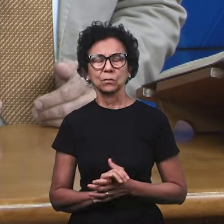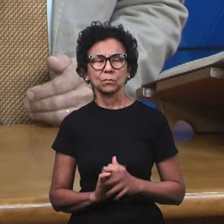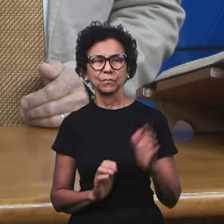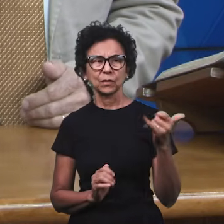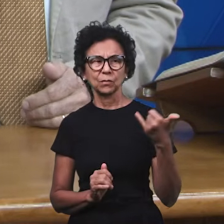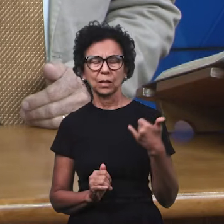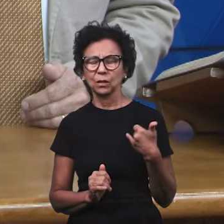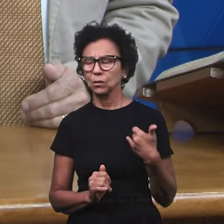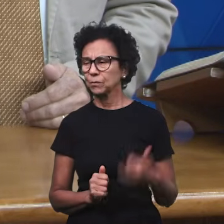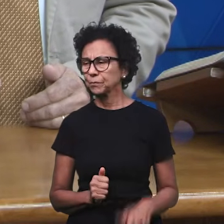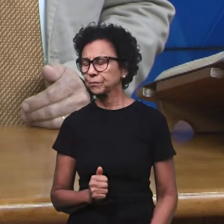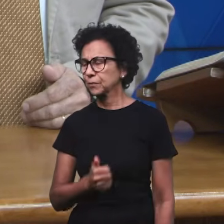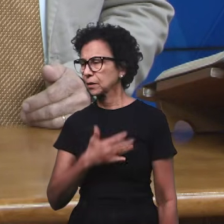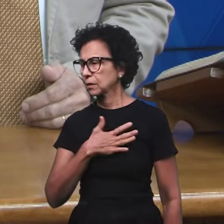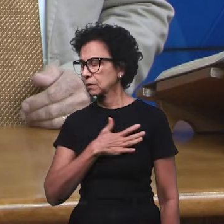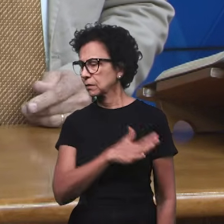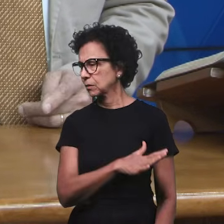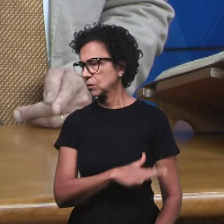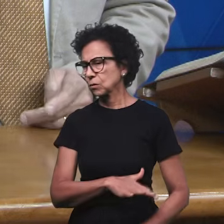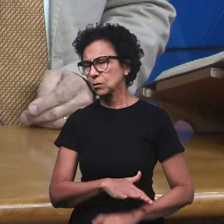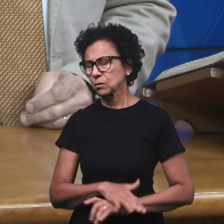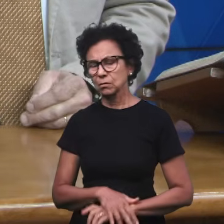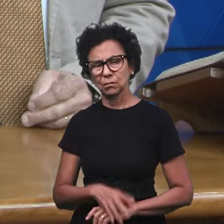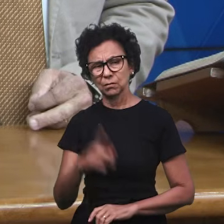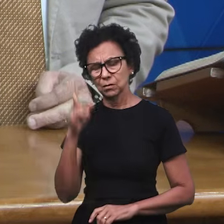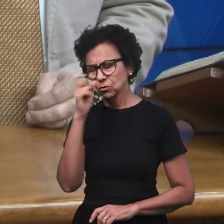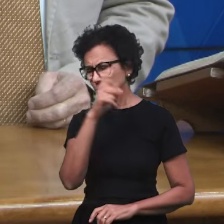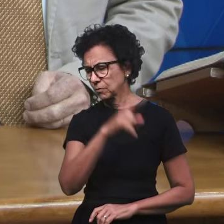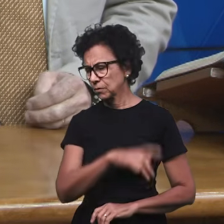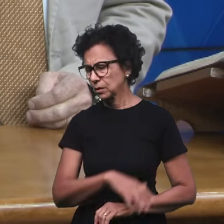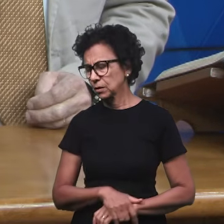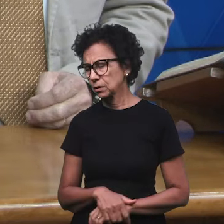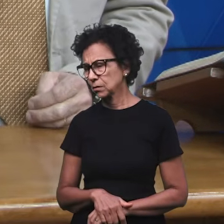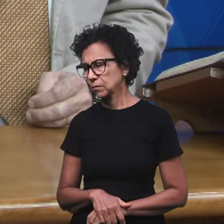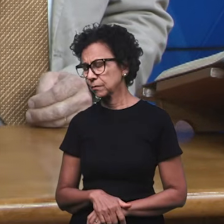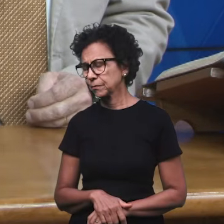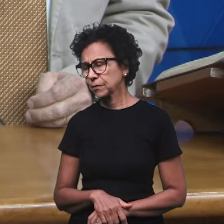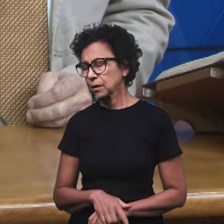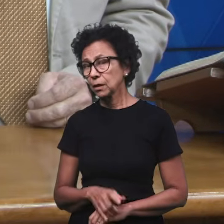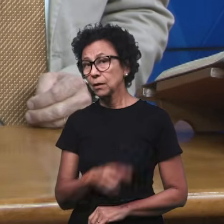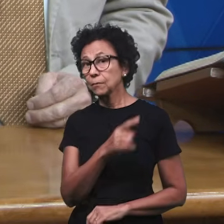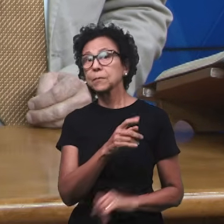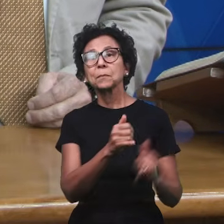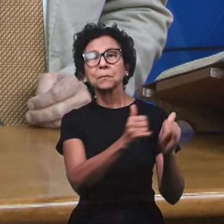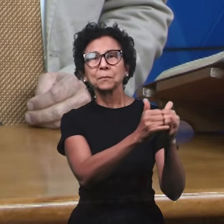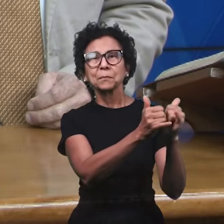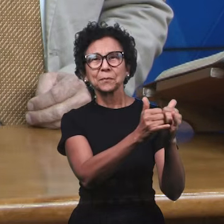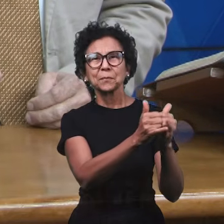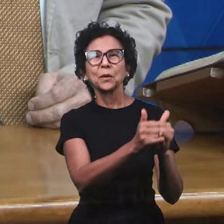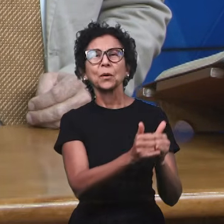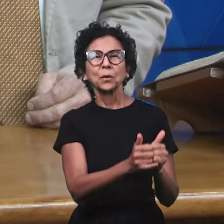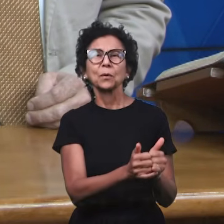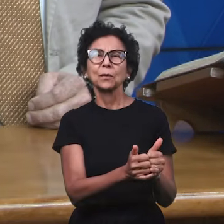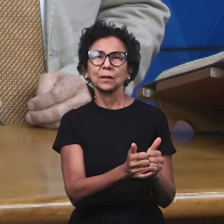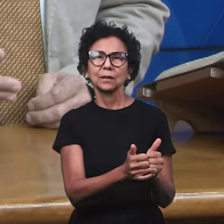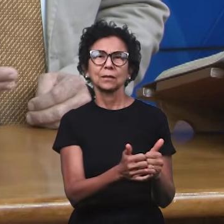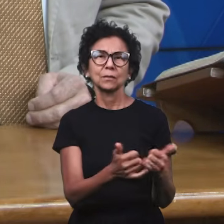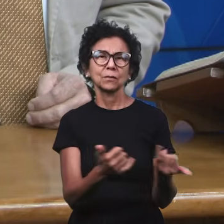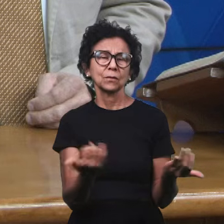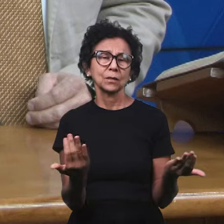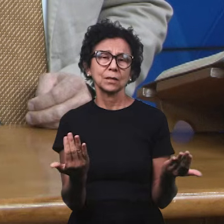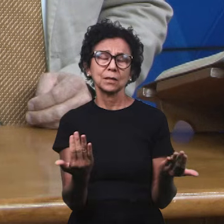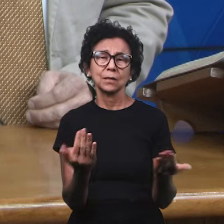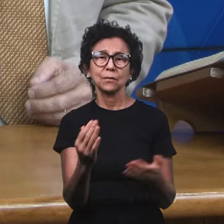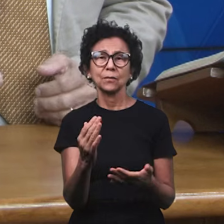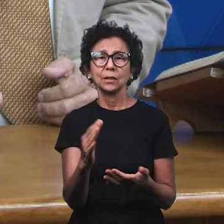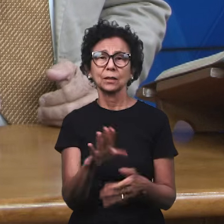não gostou, que achou muito difícil, olha, perdoa. Perdoa, você vai conviver com aquela pessoa praticamente 8